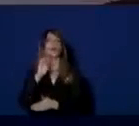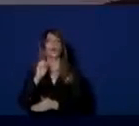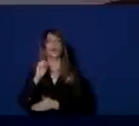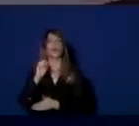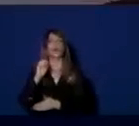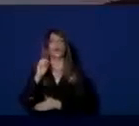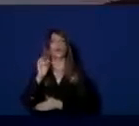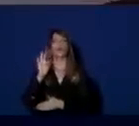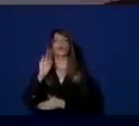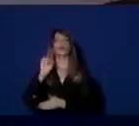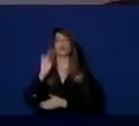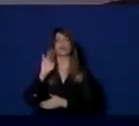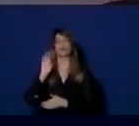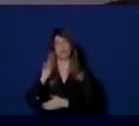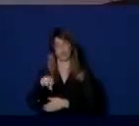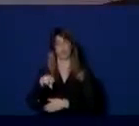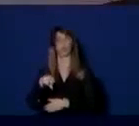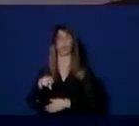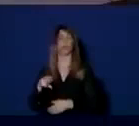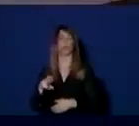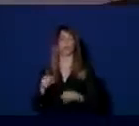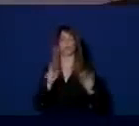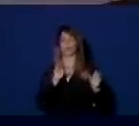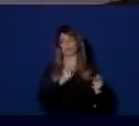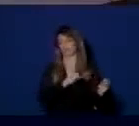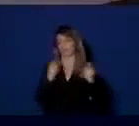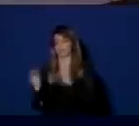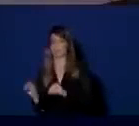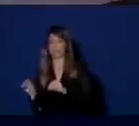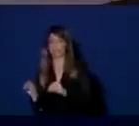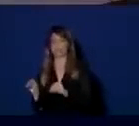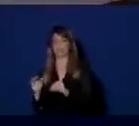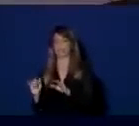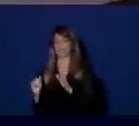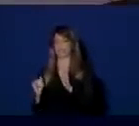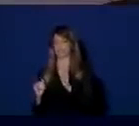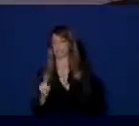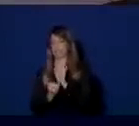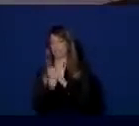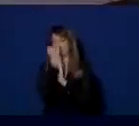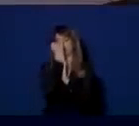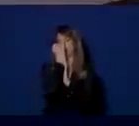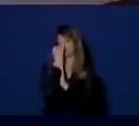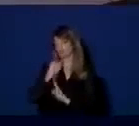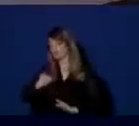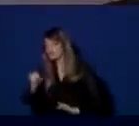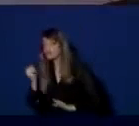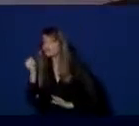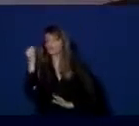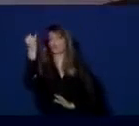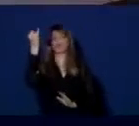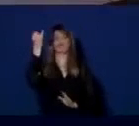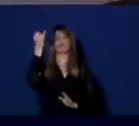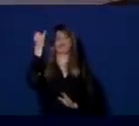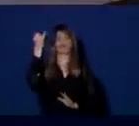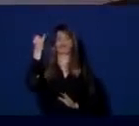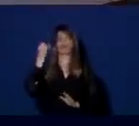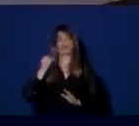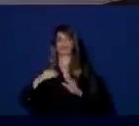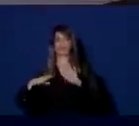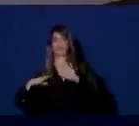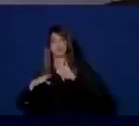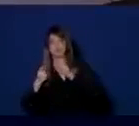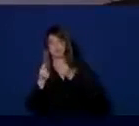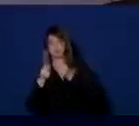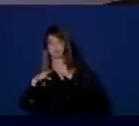rotation e com esse deslocamento dramático, inflação, juros, equity unprofitable, com muito crescimento no